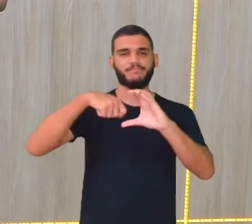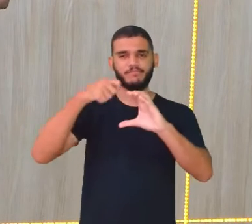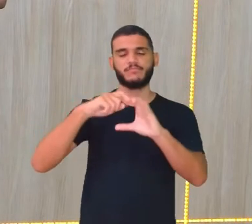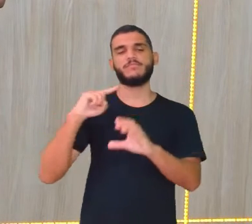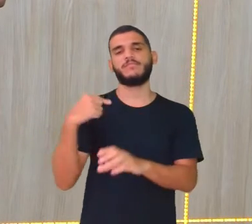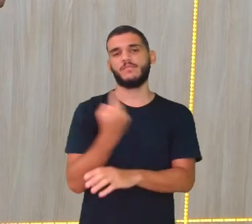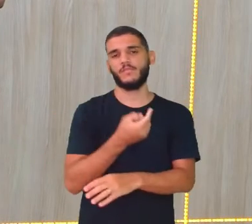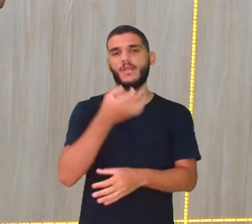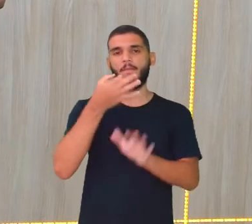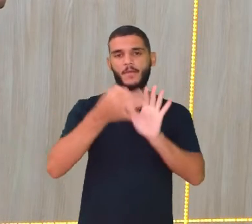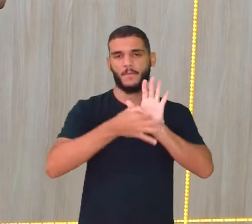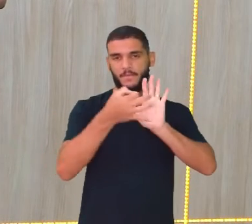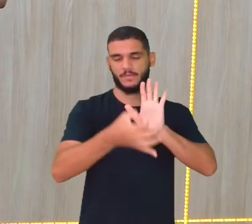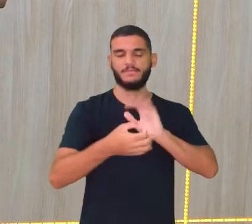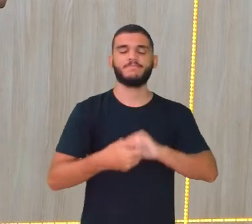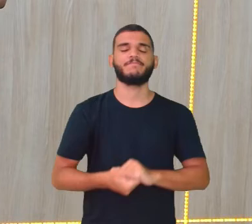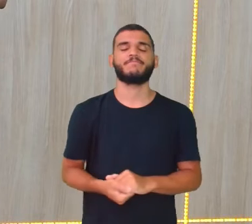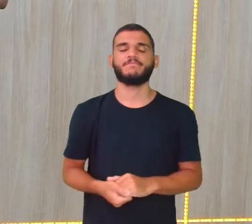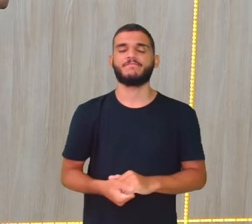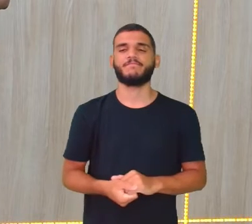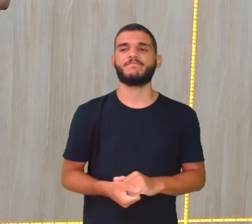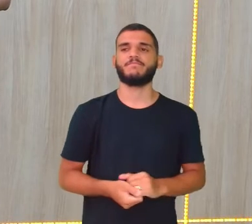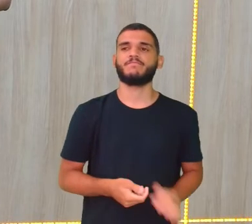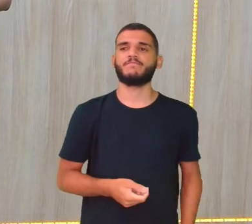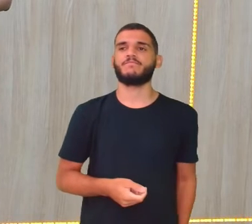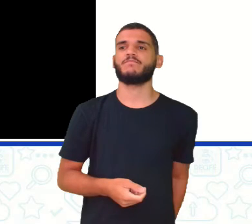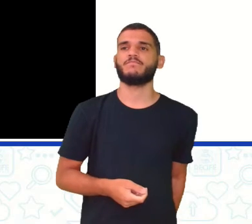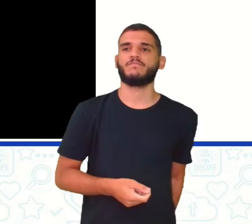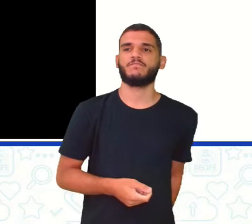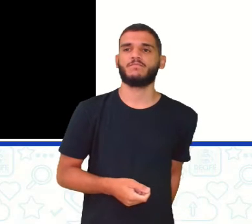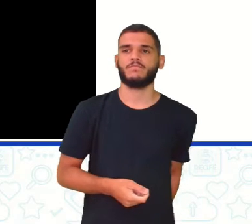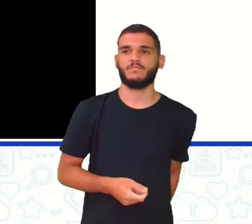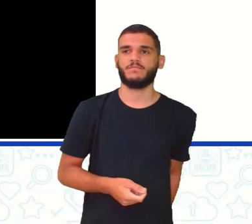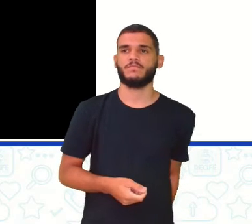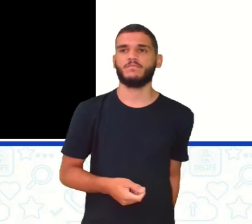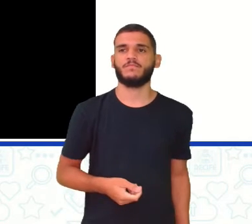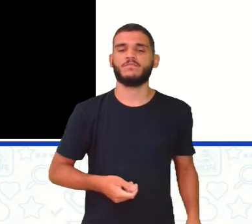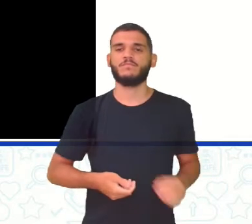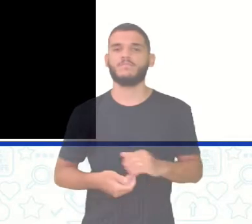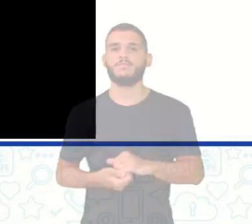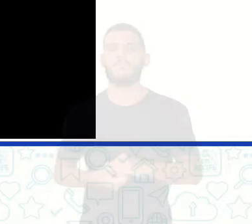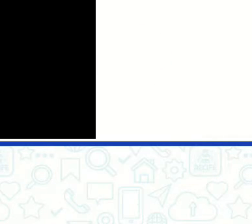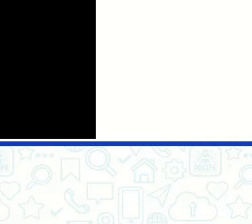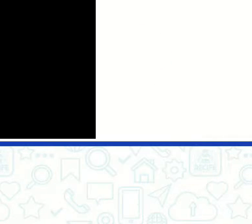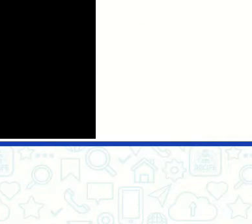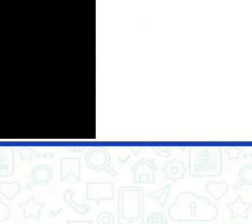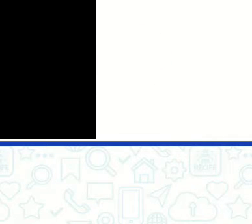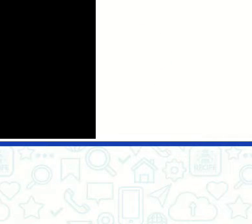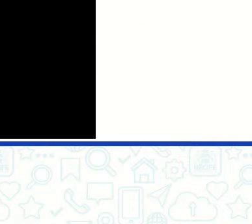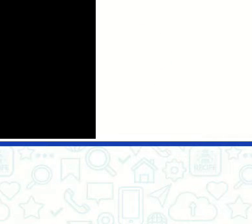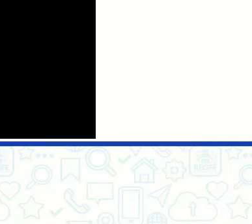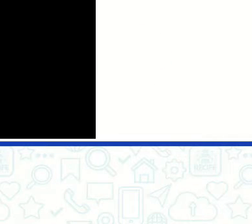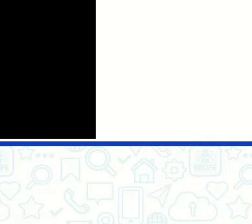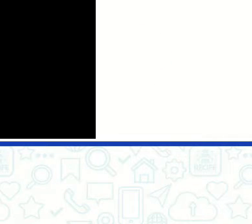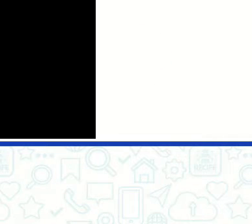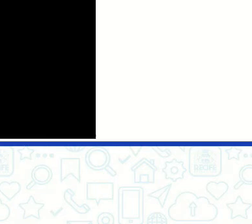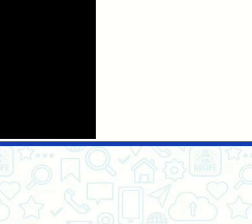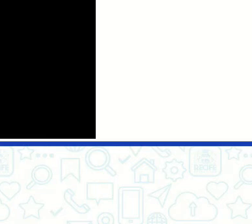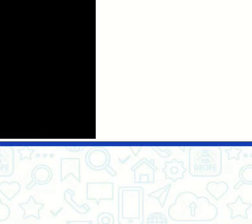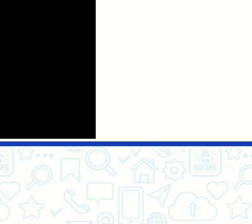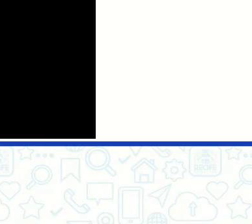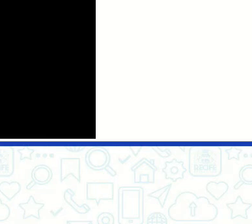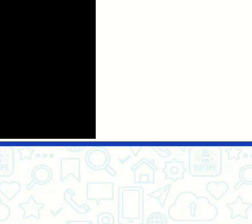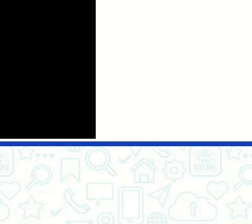gente comenta depois a seguir, tá bom? Então, vamos lá. Saúde, liberdade, família, patrimônio, lazer, tolerância,